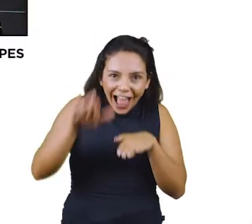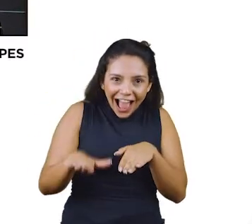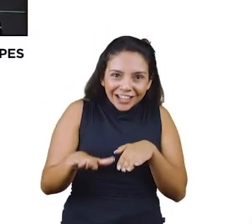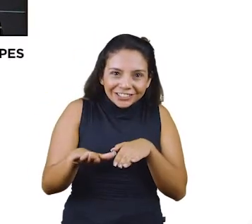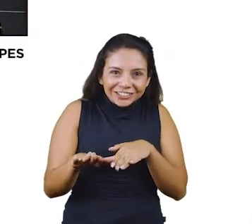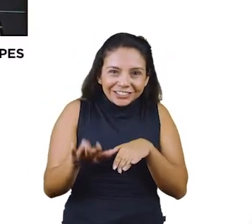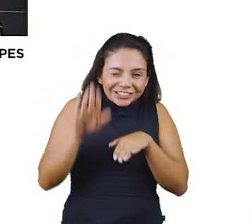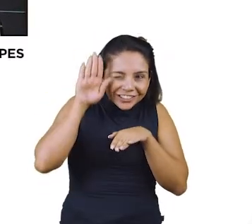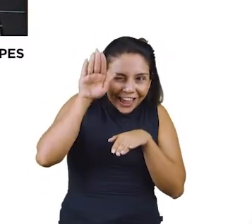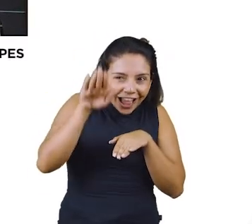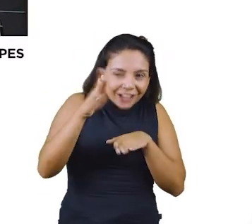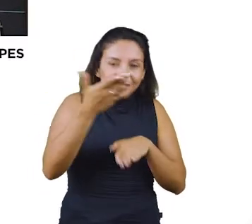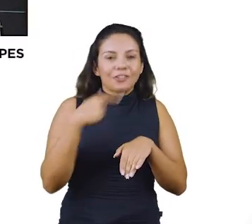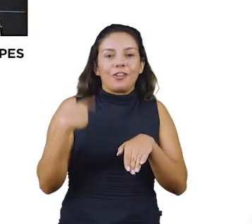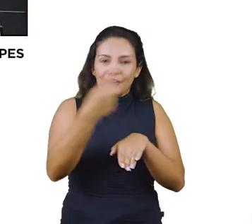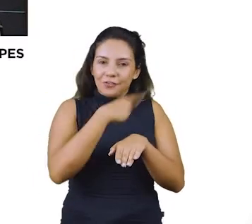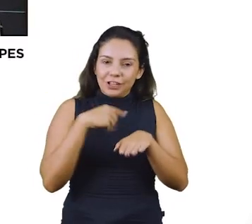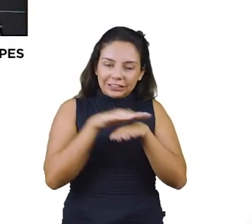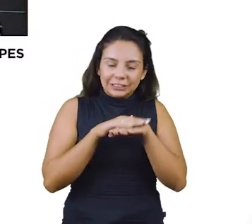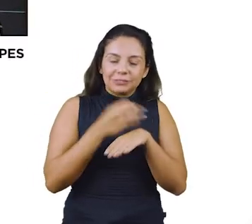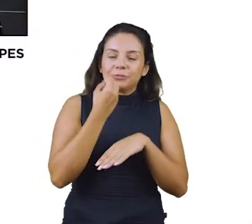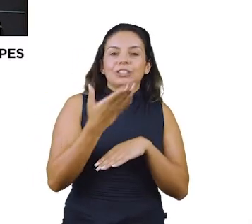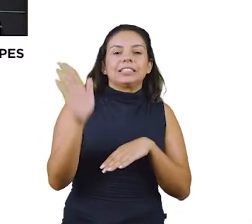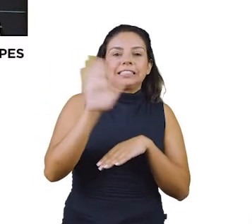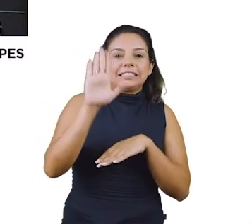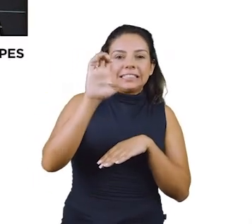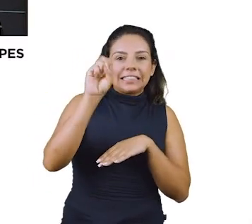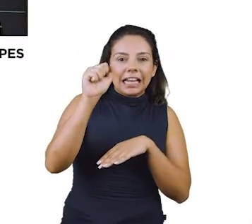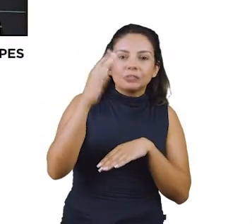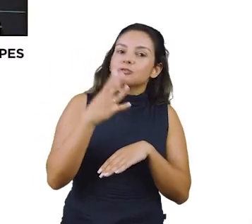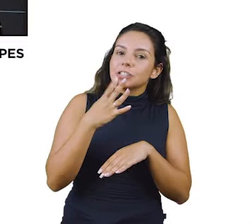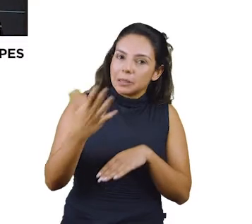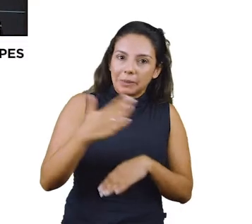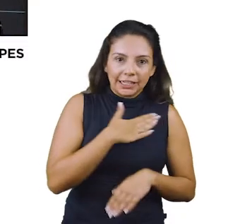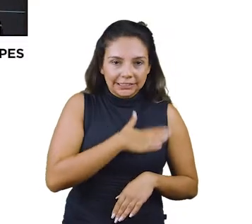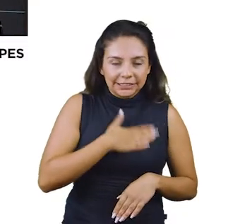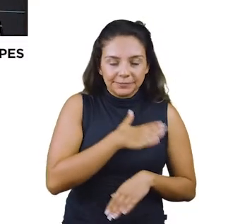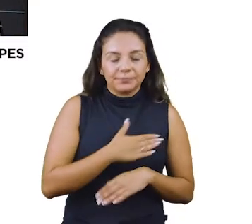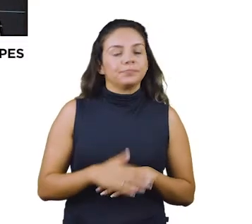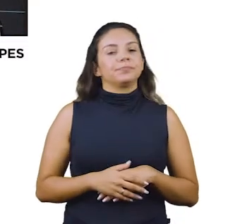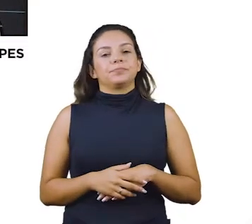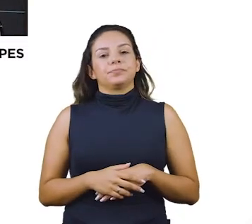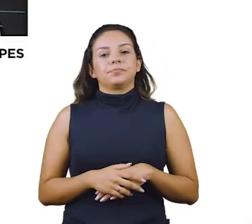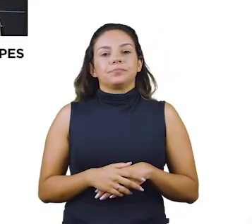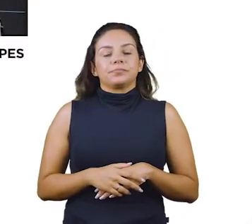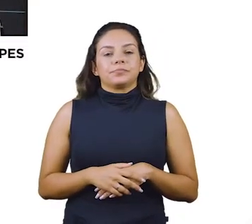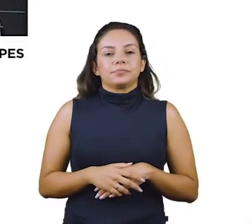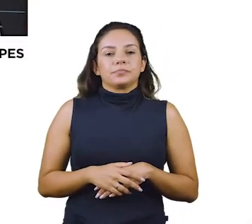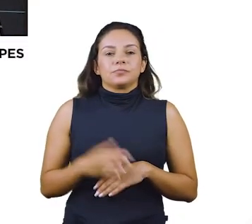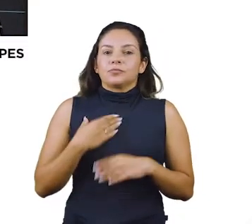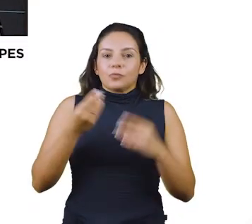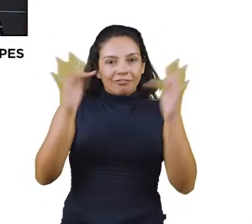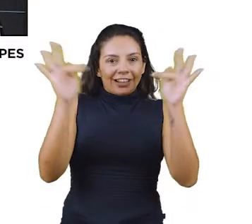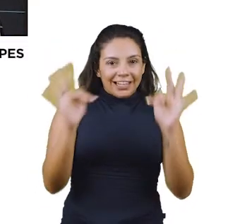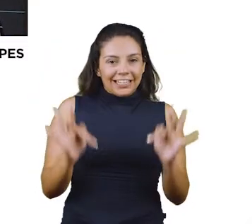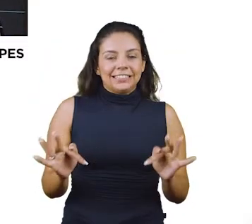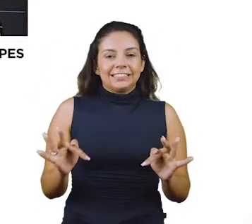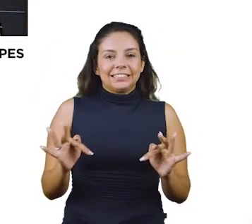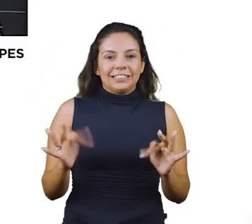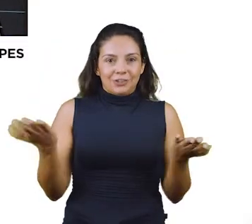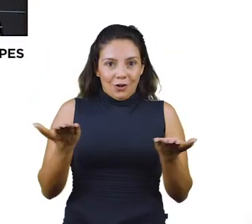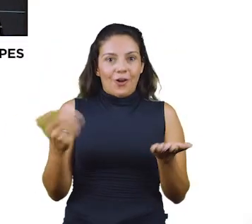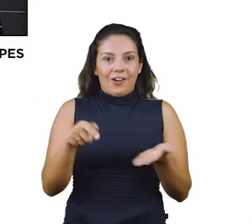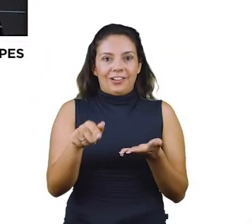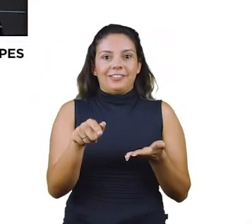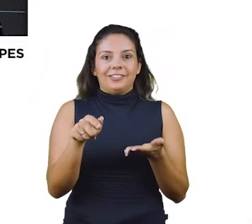logo do Sempre um Papo. Prazer em conhecê-lo, César Campos, e estou muito feliz dessa